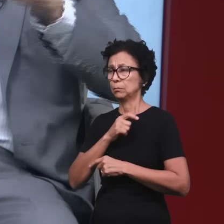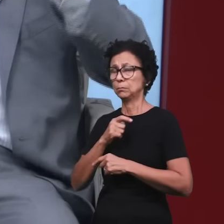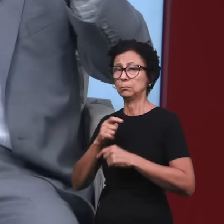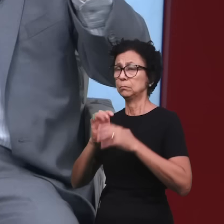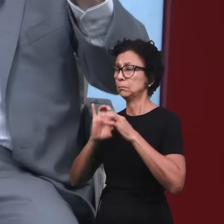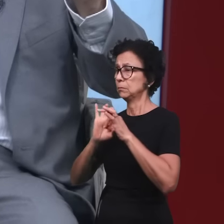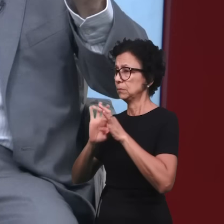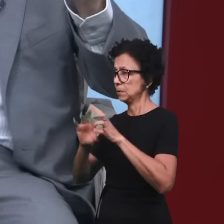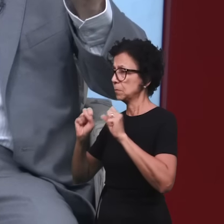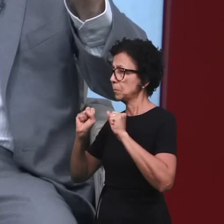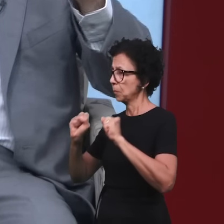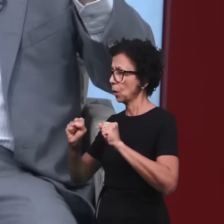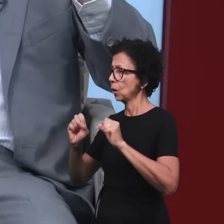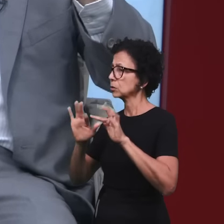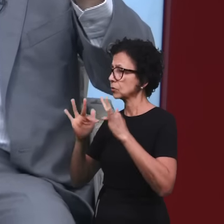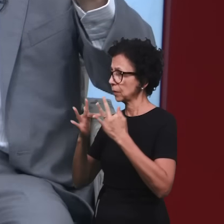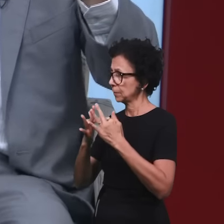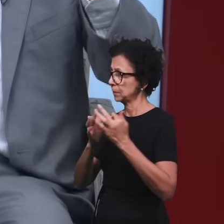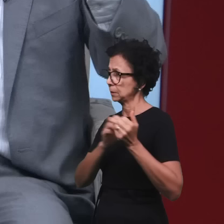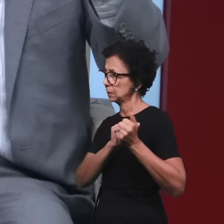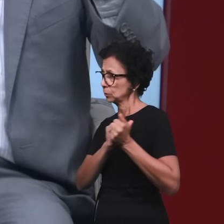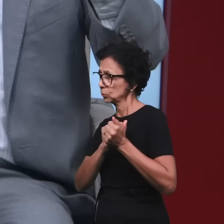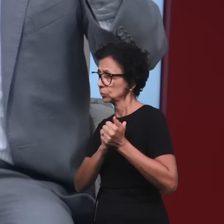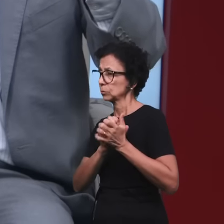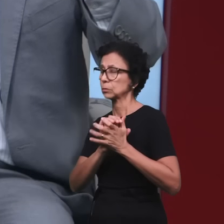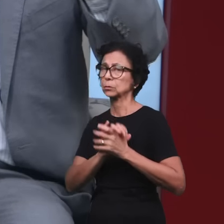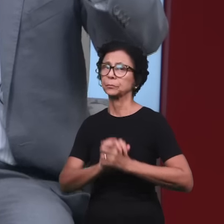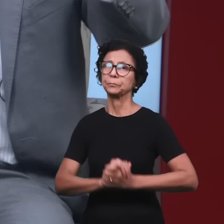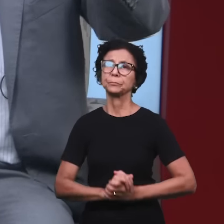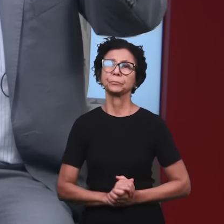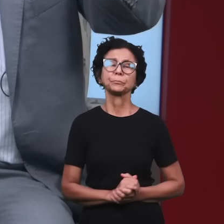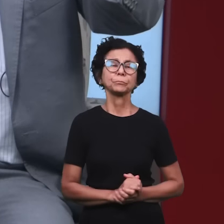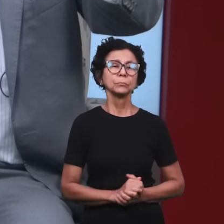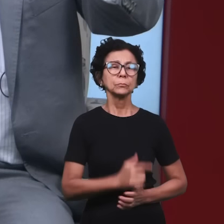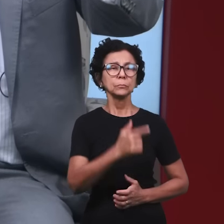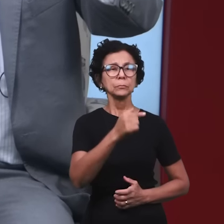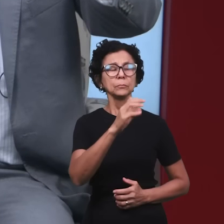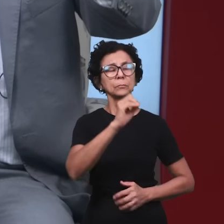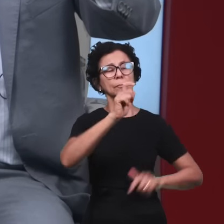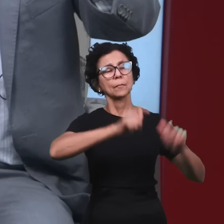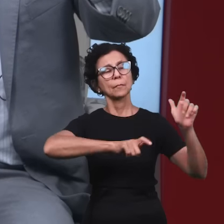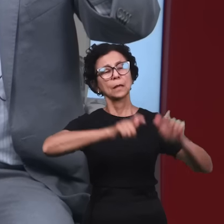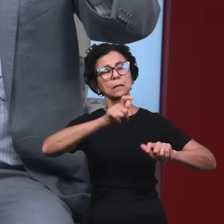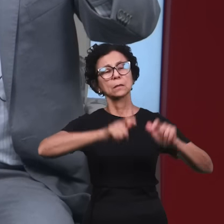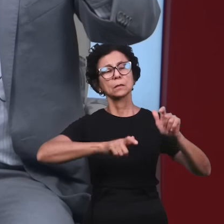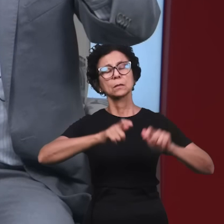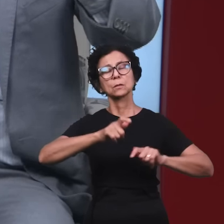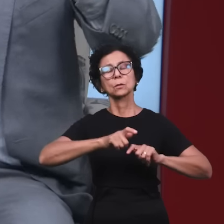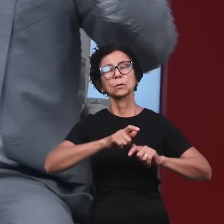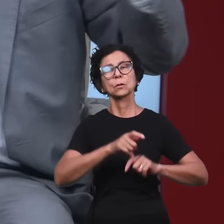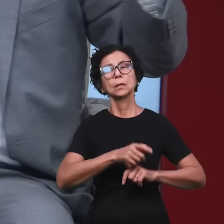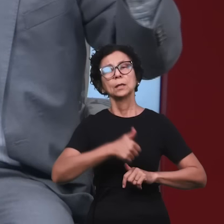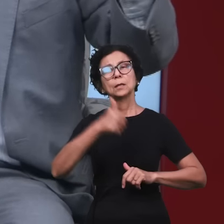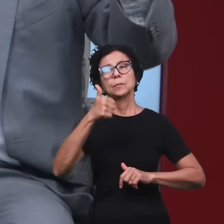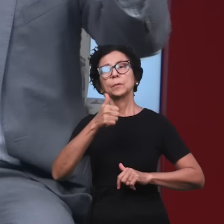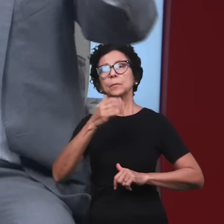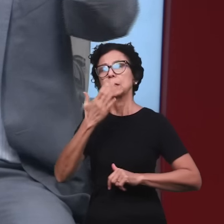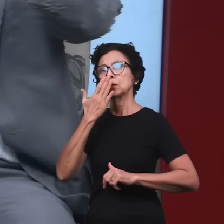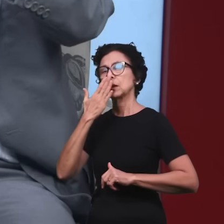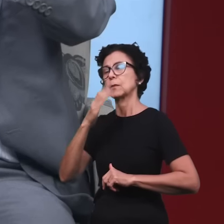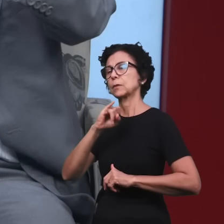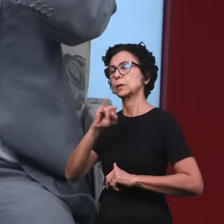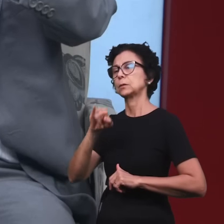todos 70 almas, manda Judá à frente se encontrar com José. Quando os dois